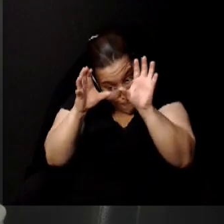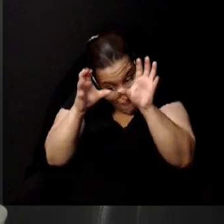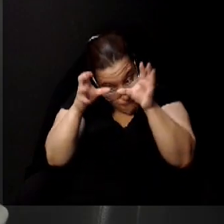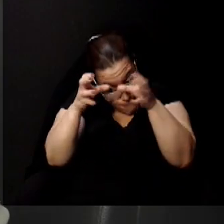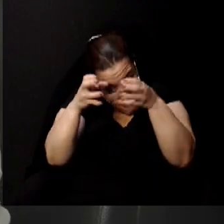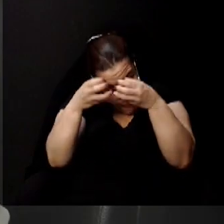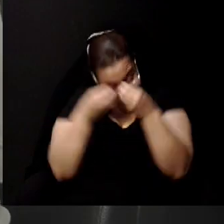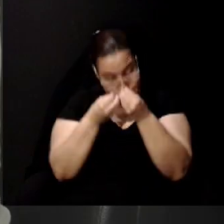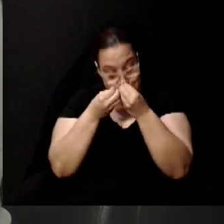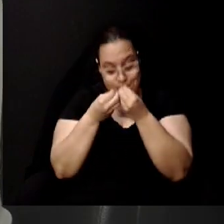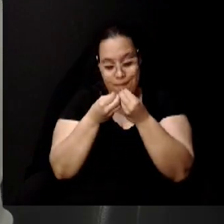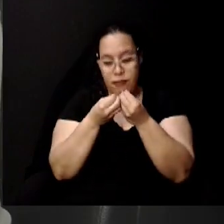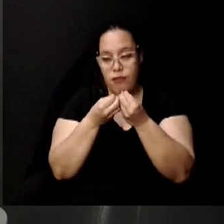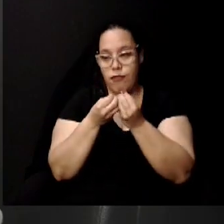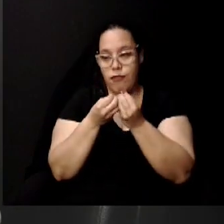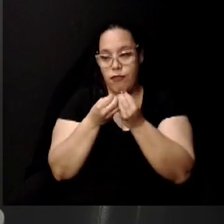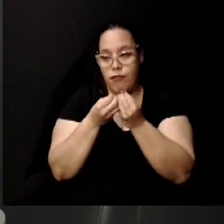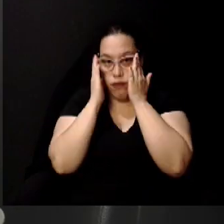completamente